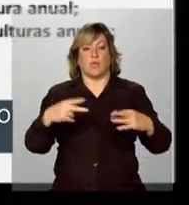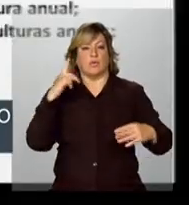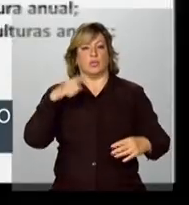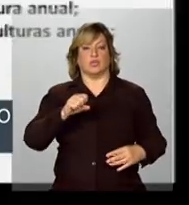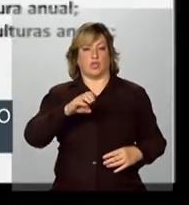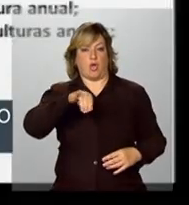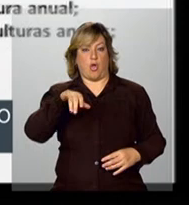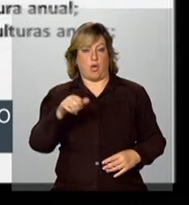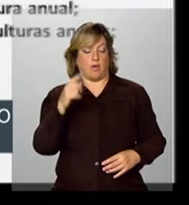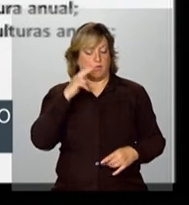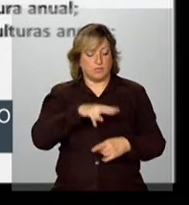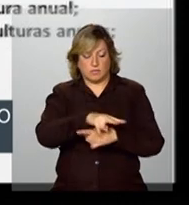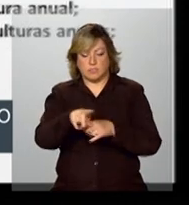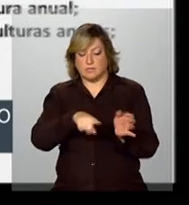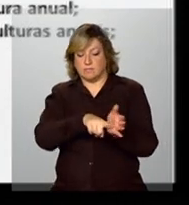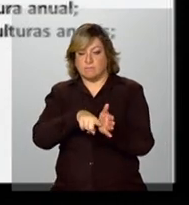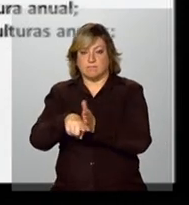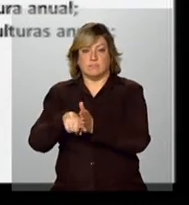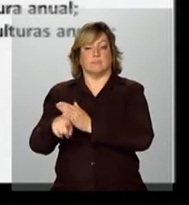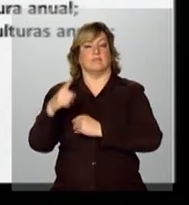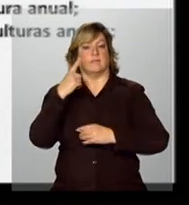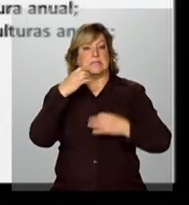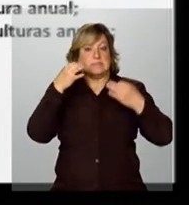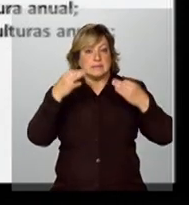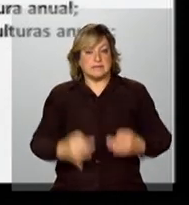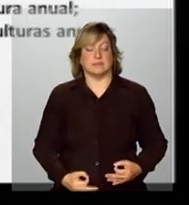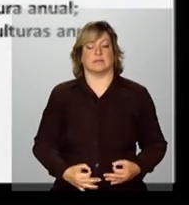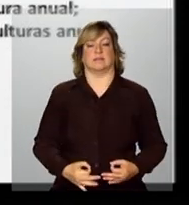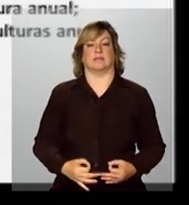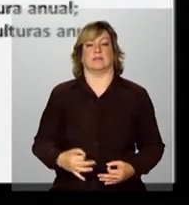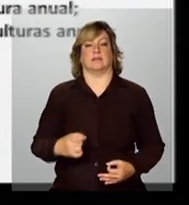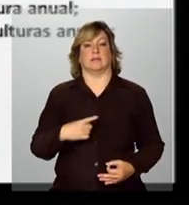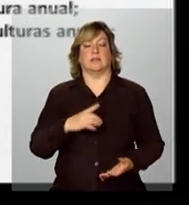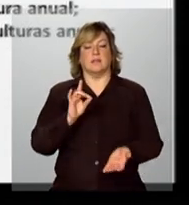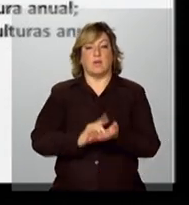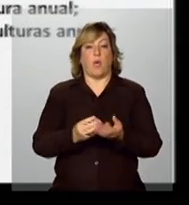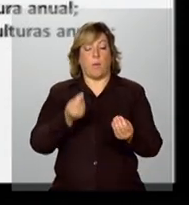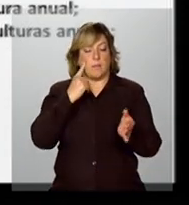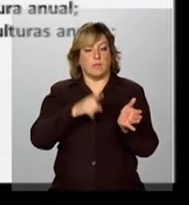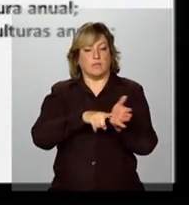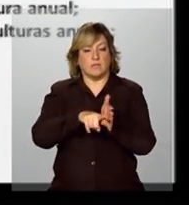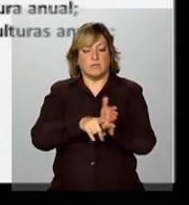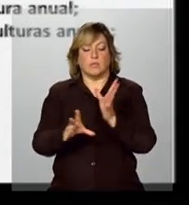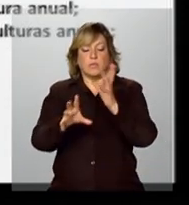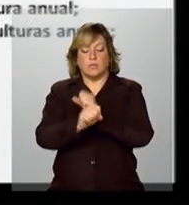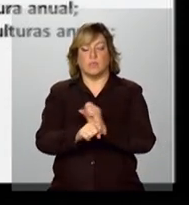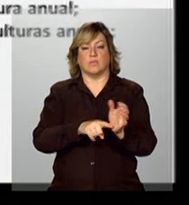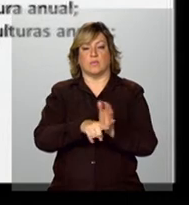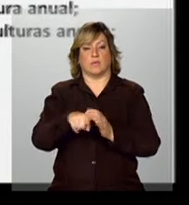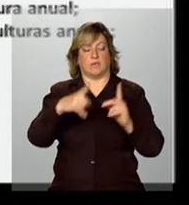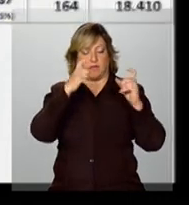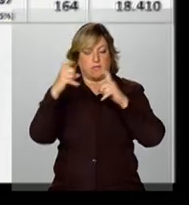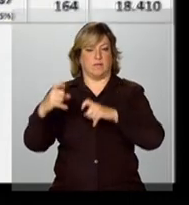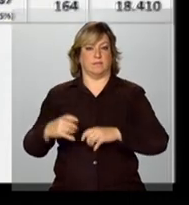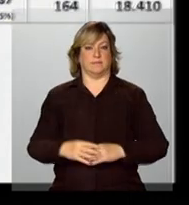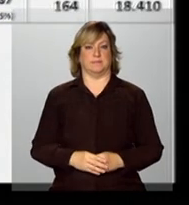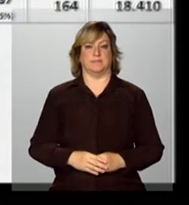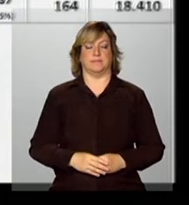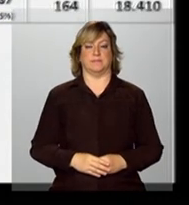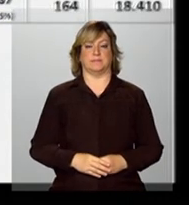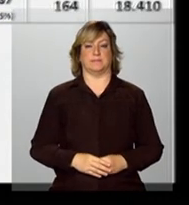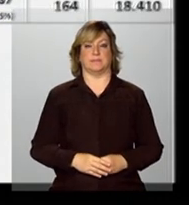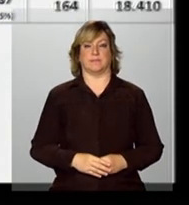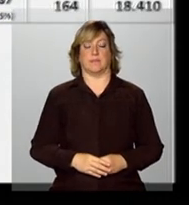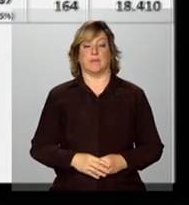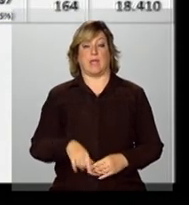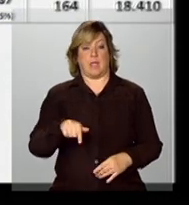sobrevoo, para se ter realmente uma alta precisão e exatidão na avaliação desse monitoramento. Bom,